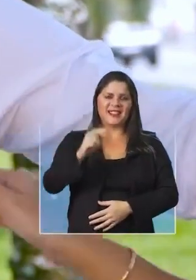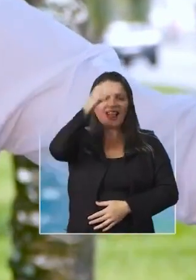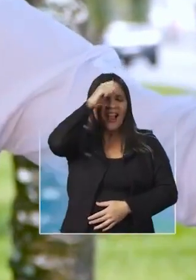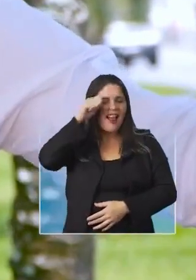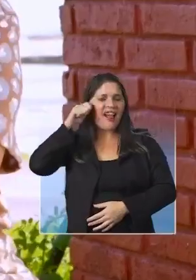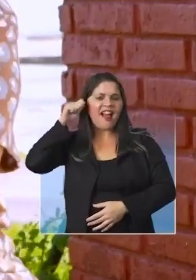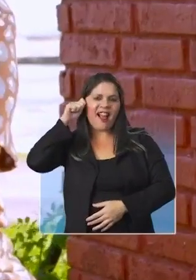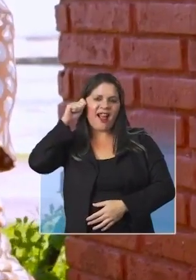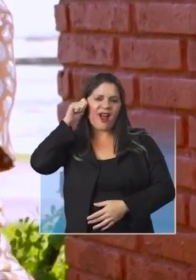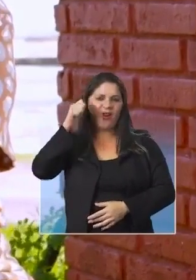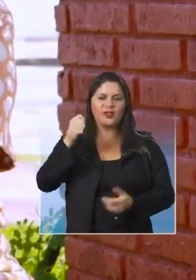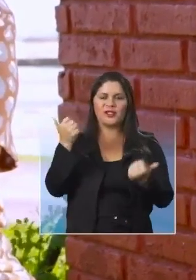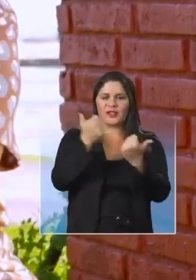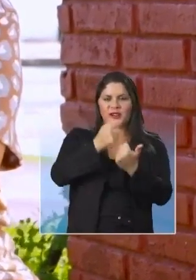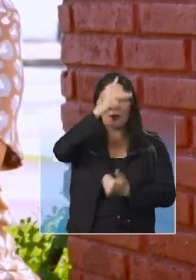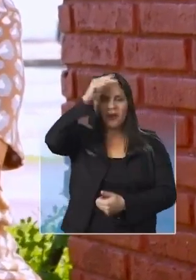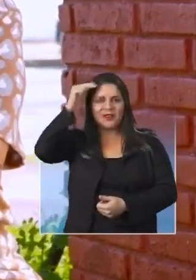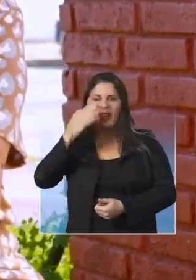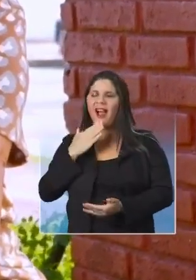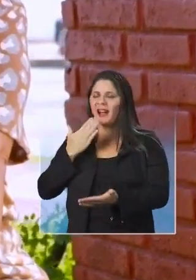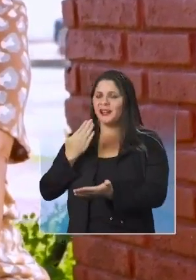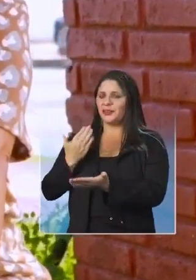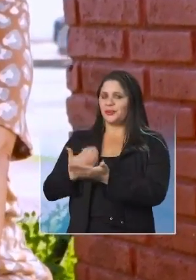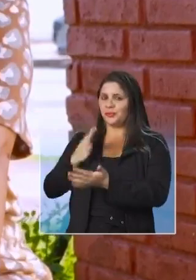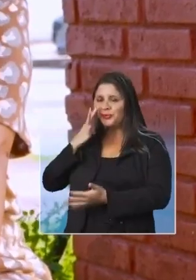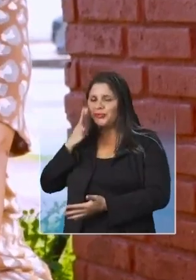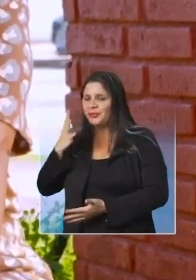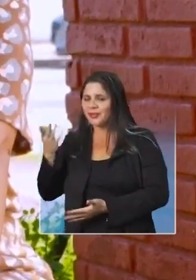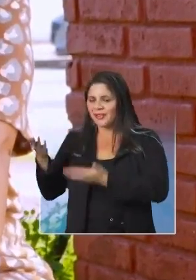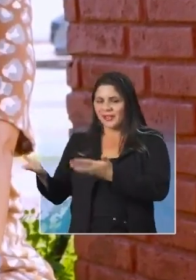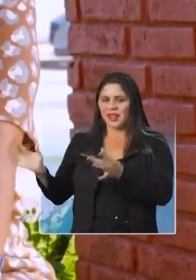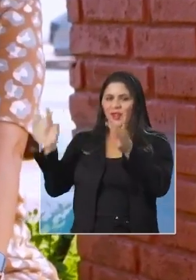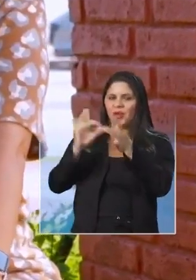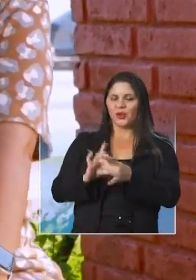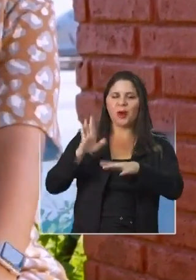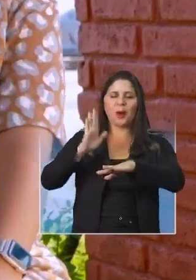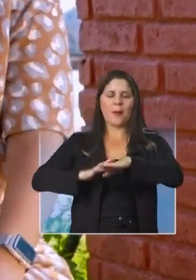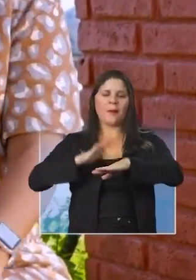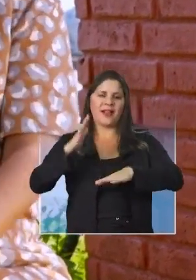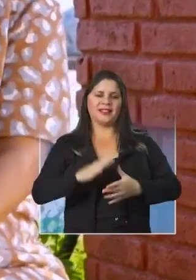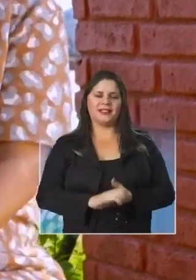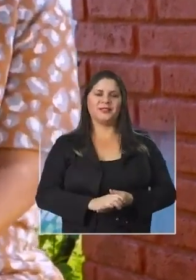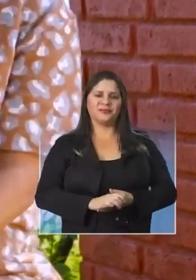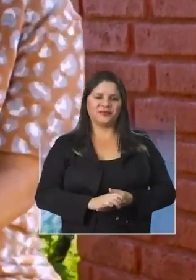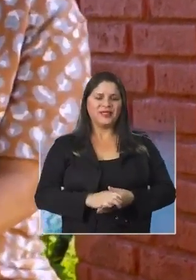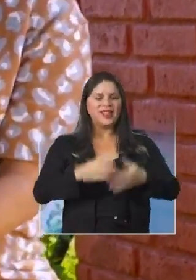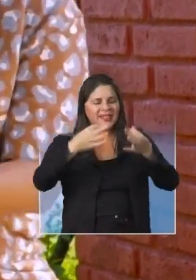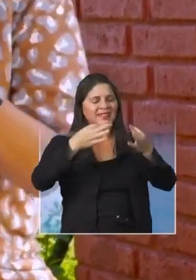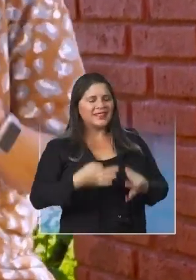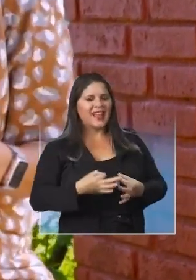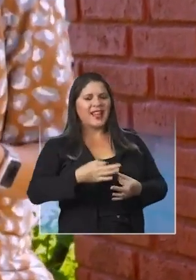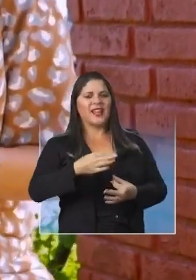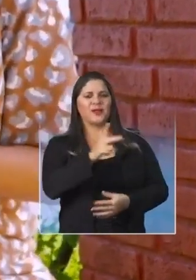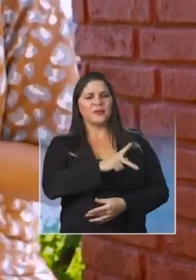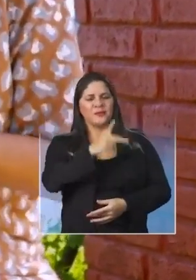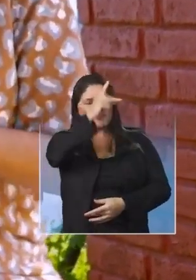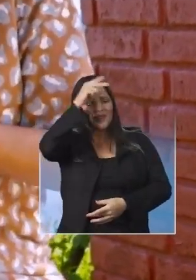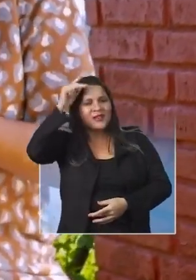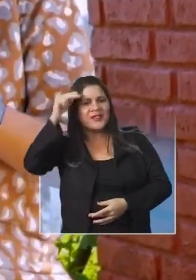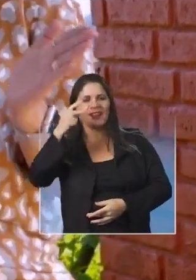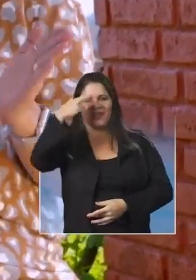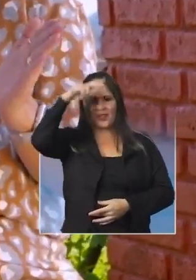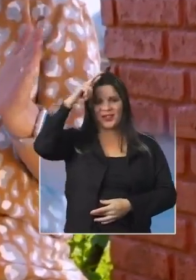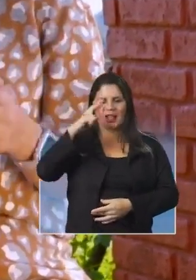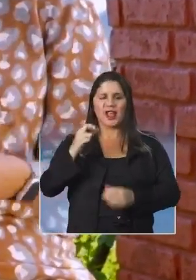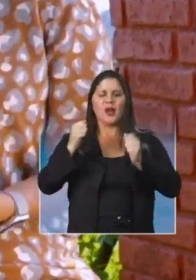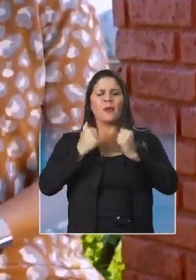Audrey Cleis, essa admiração que eu tenho por você que nos une cada vez mais. Exatamente, prefeito Rogério, e pode contar